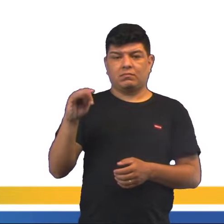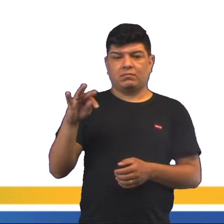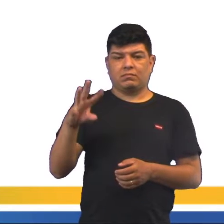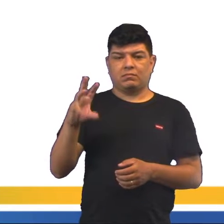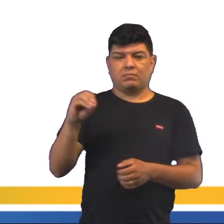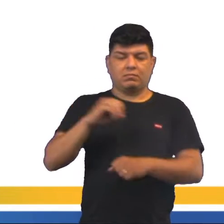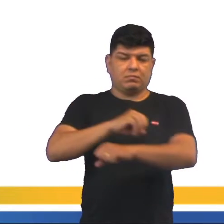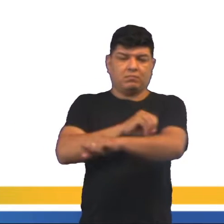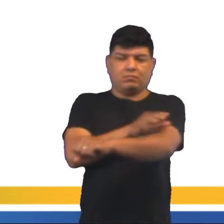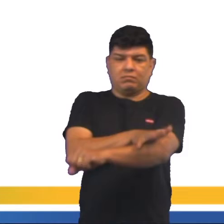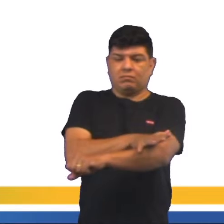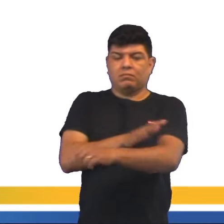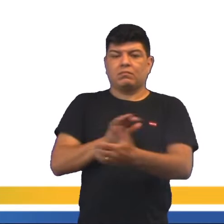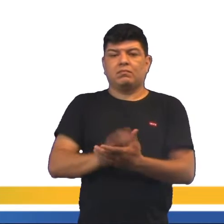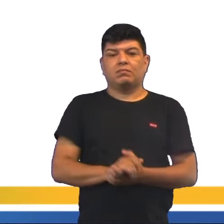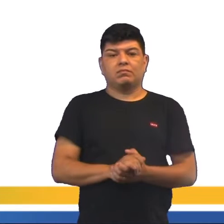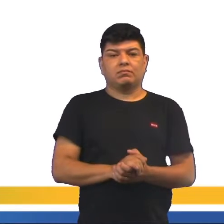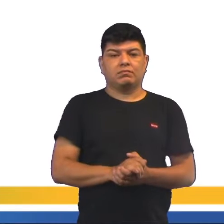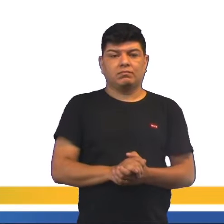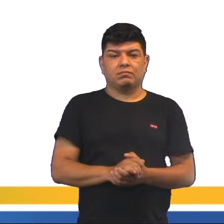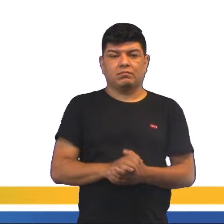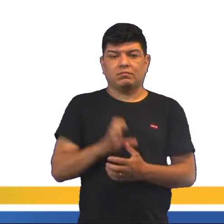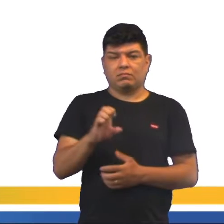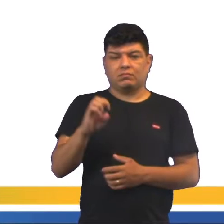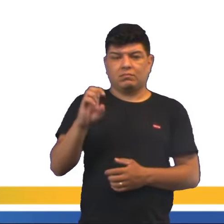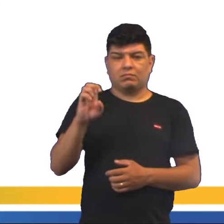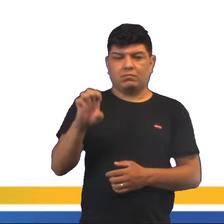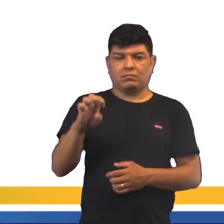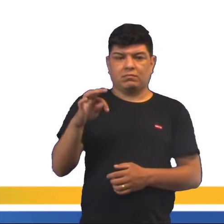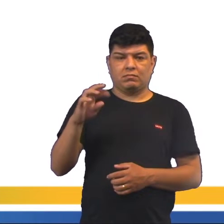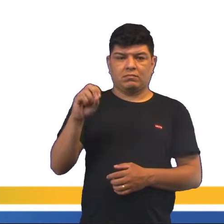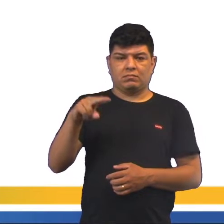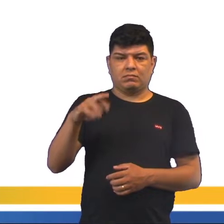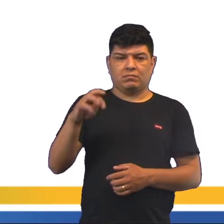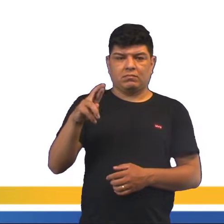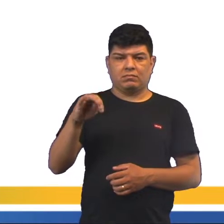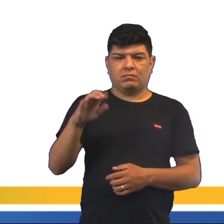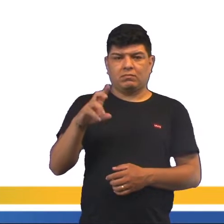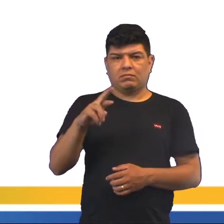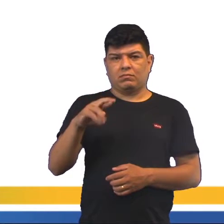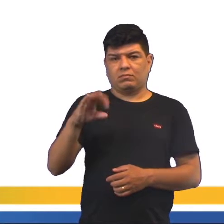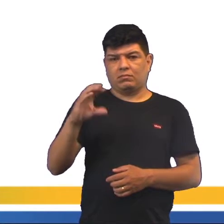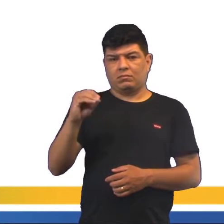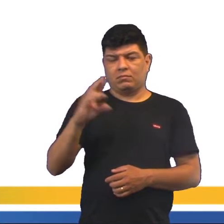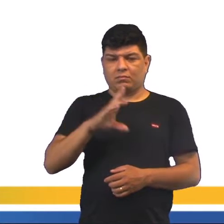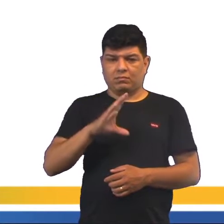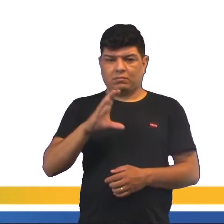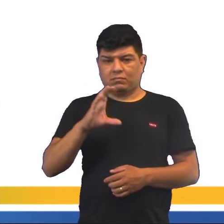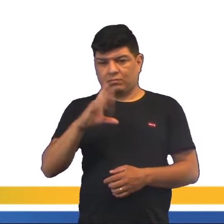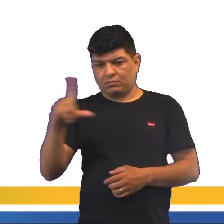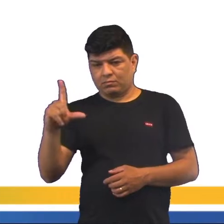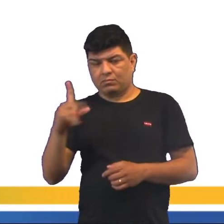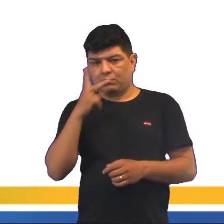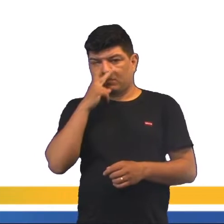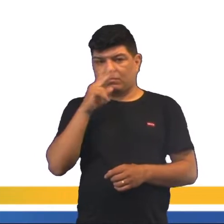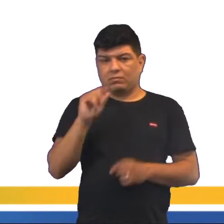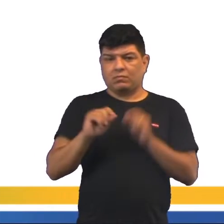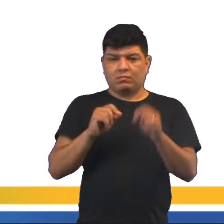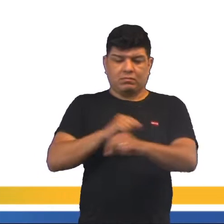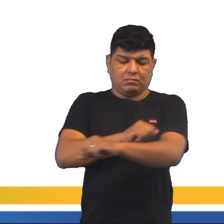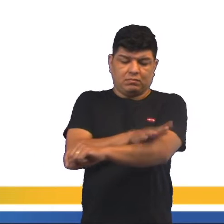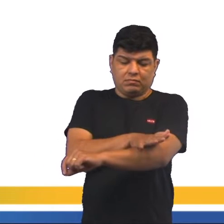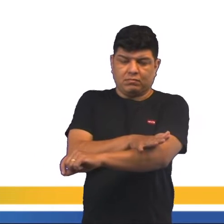Etnocentrismo e racismo. Enquanto o etnocentrismo designa uma classificação por etnia, o racismo parte de uma noção